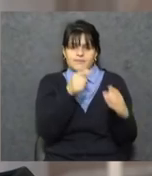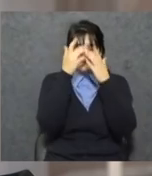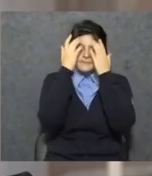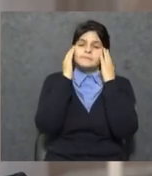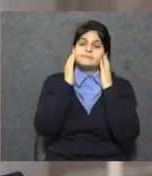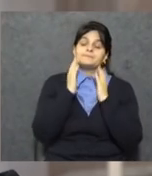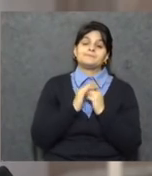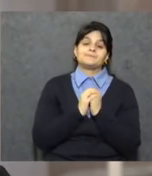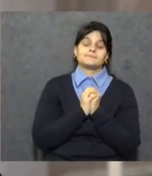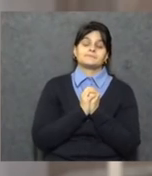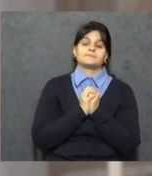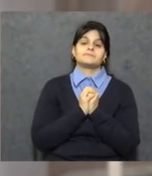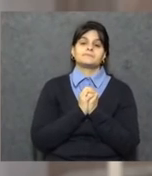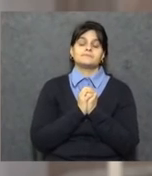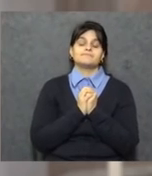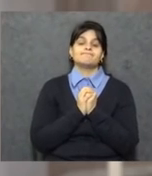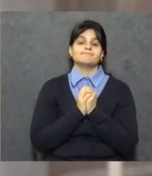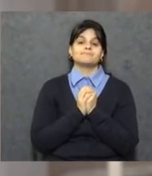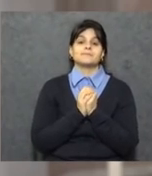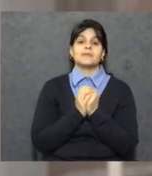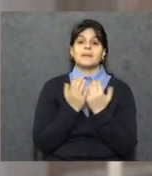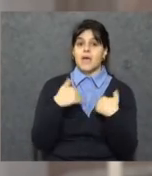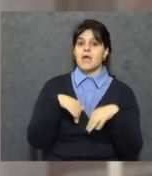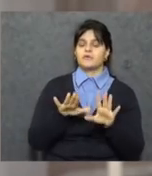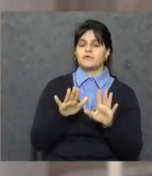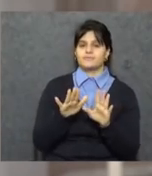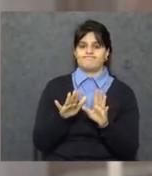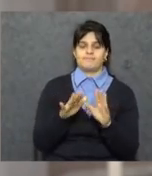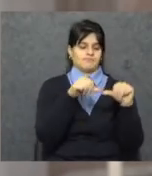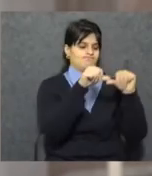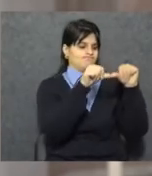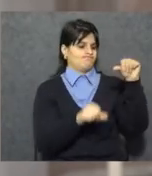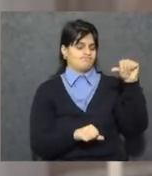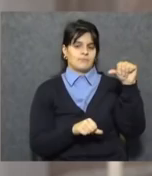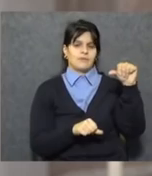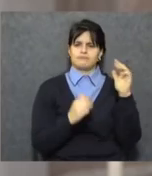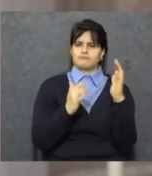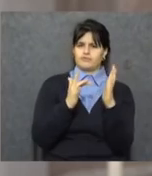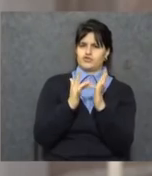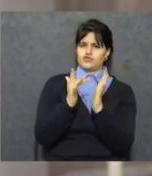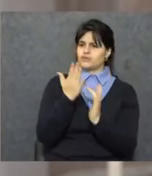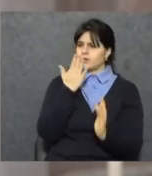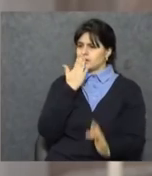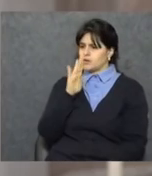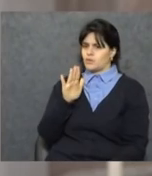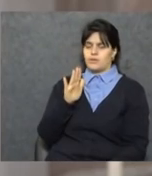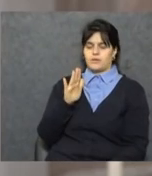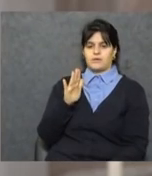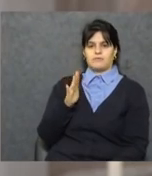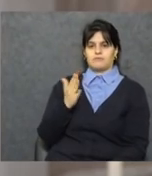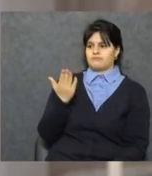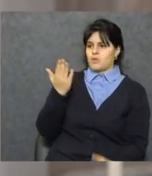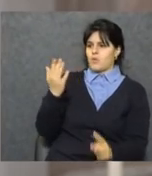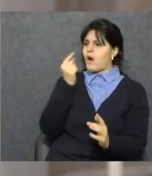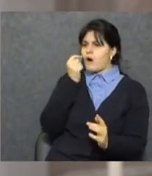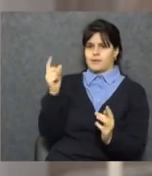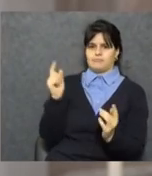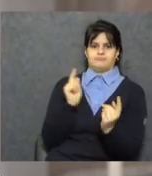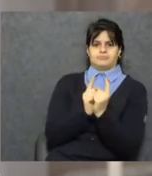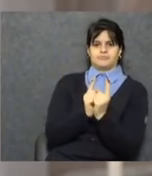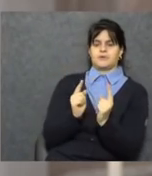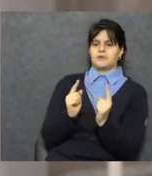E, porém, a atitude de Jesus diante do leproso é uma atitude nova. Não apenas